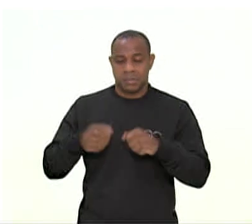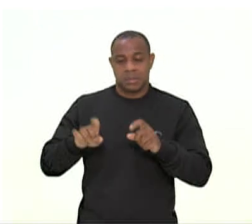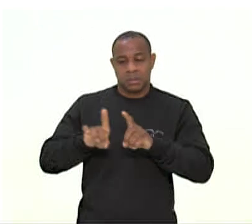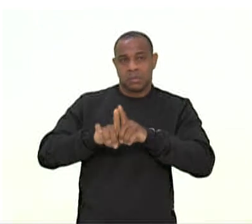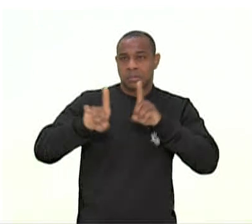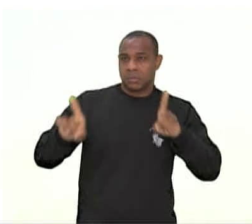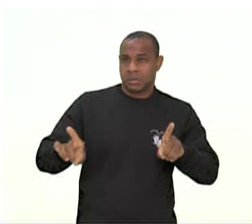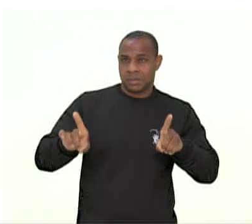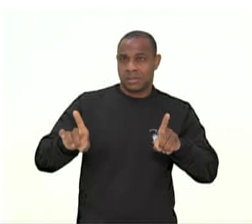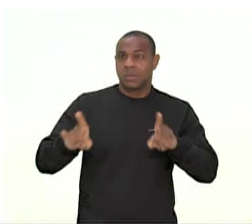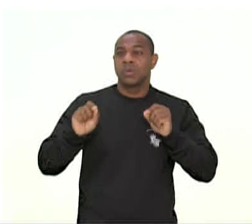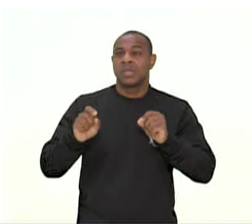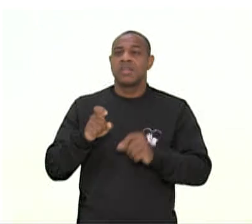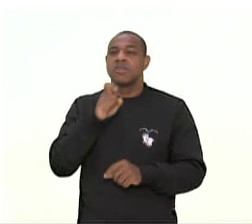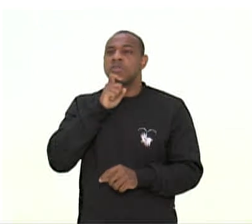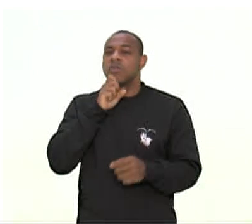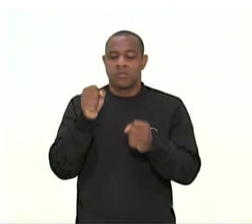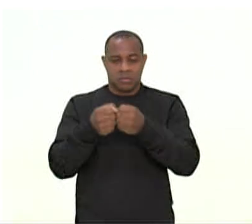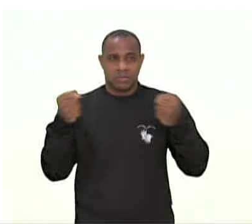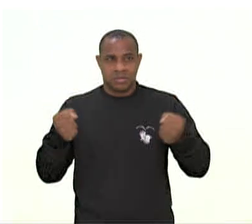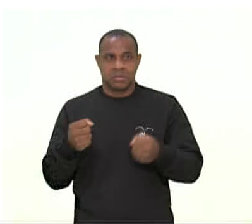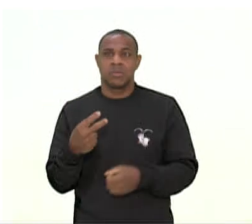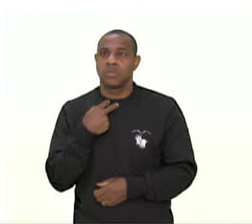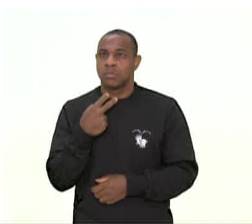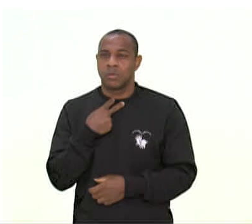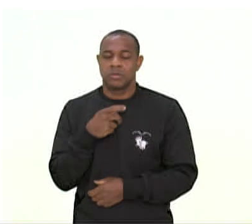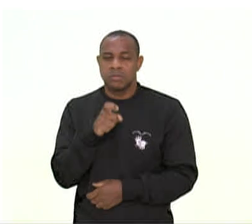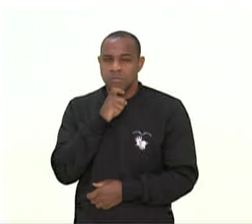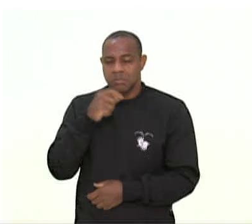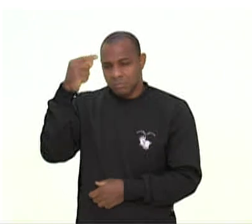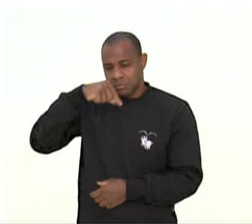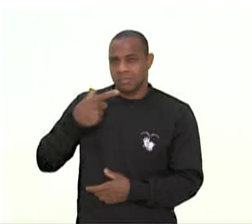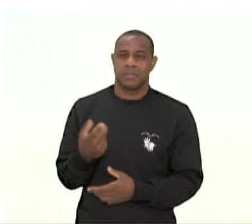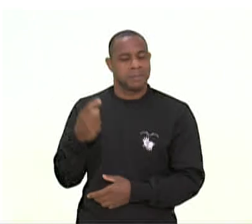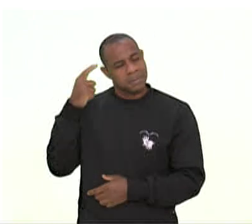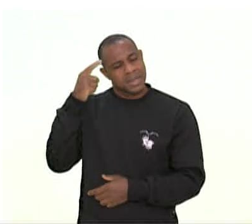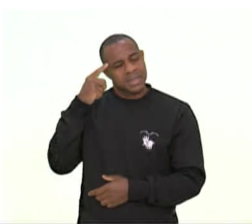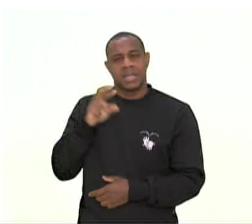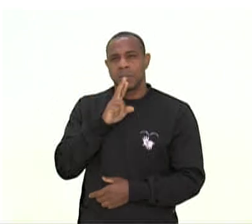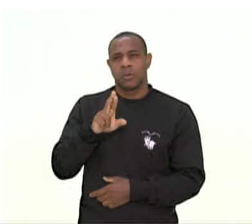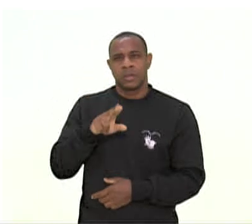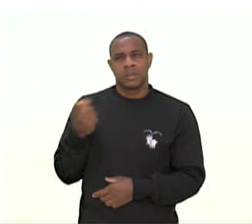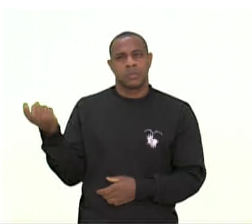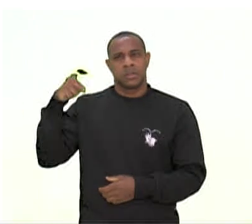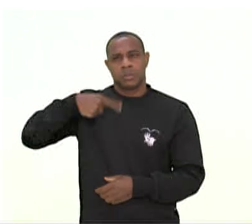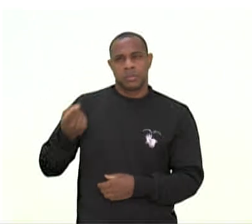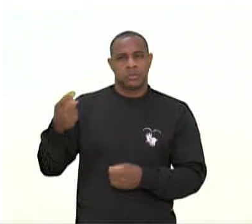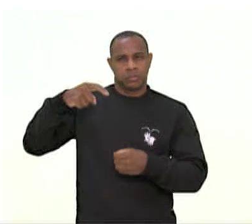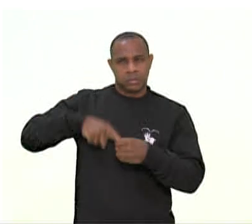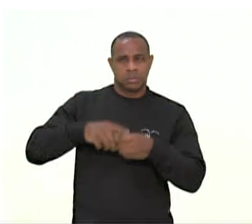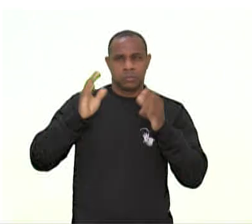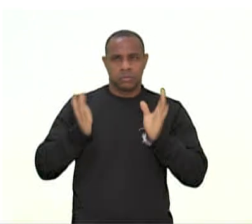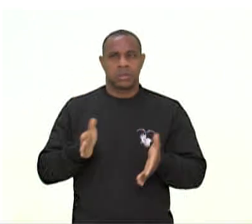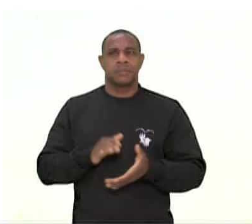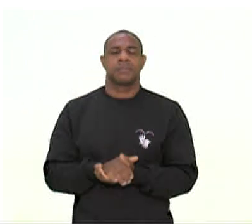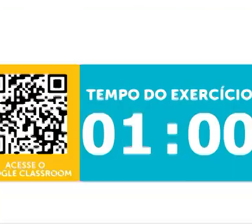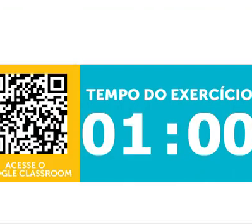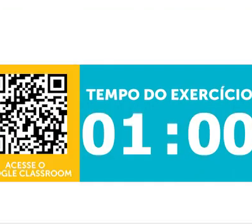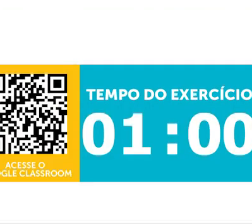da geladeira, senão ele pode ficar resfriado, né? Vai que é essa. Pensa com carinho e nós voltamos já.